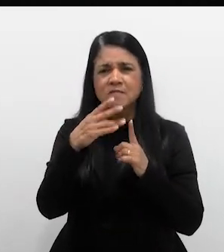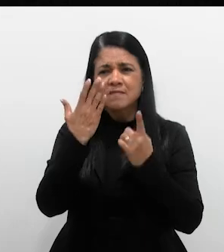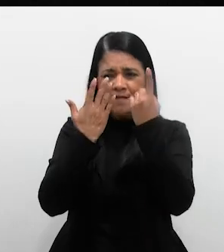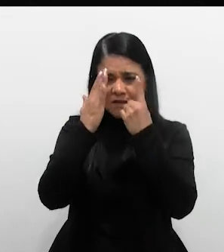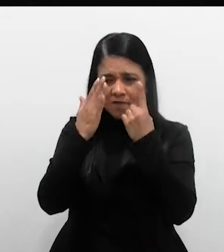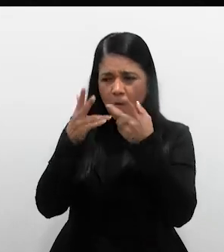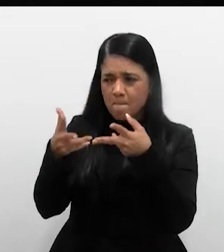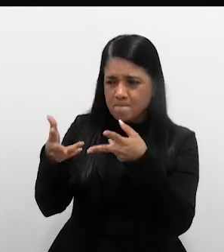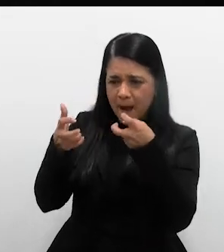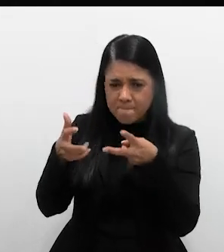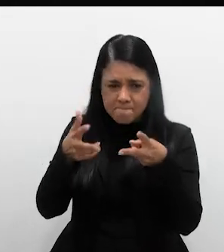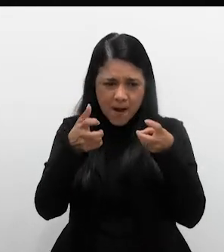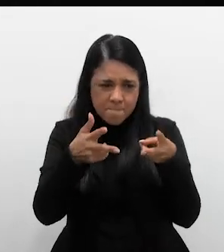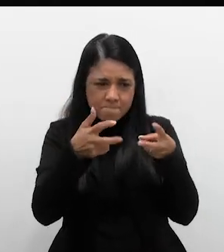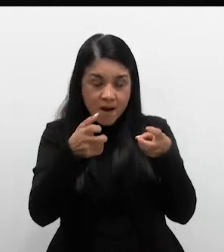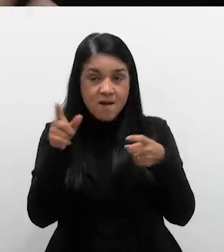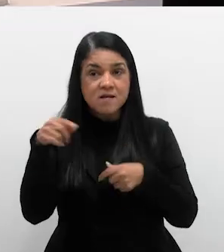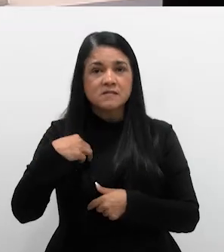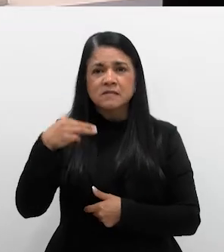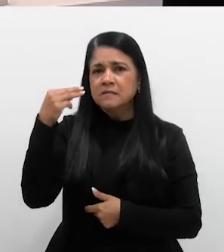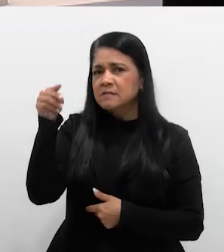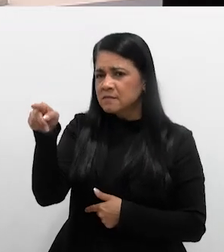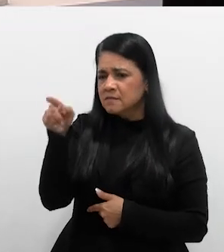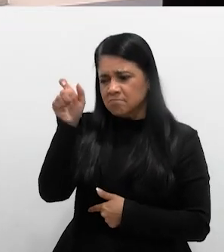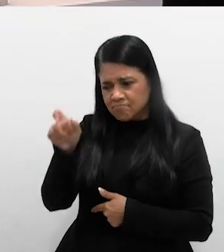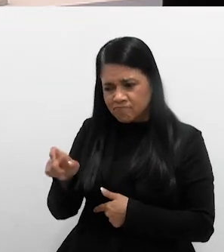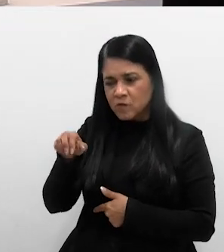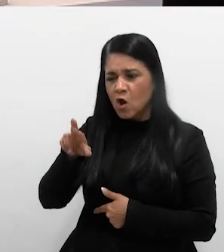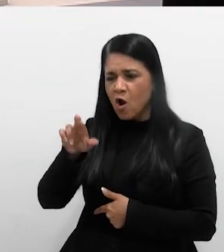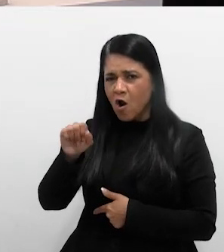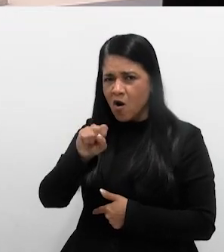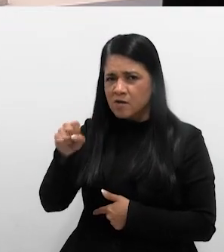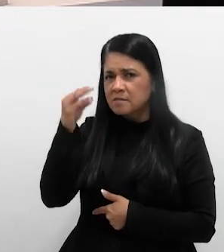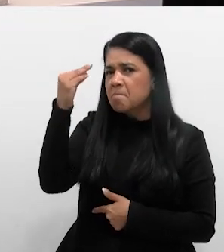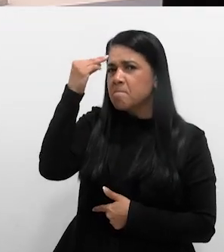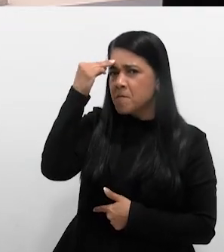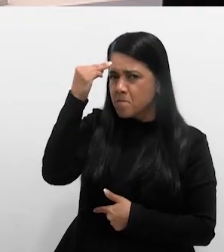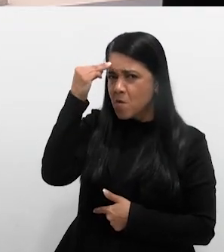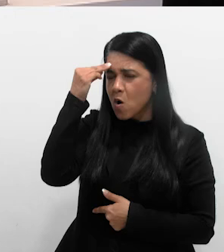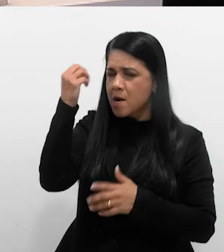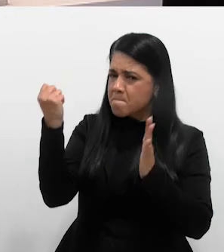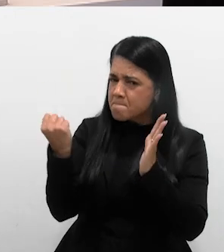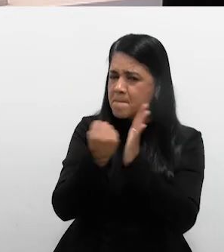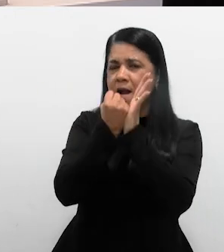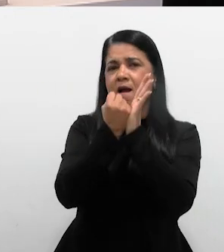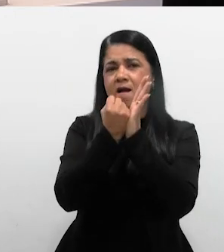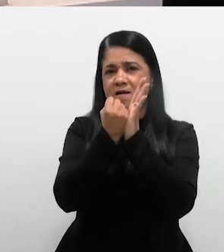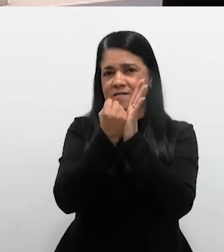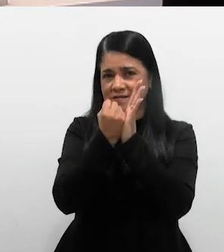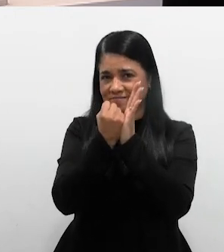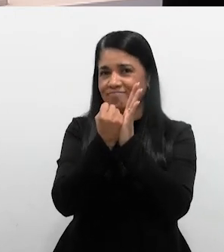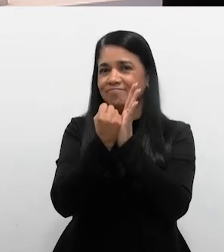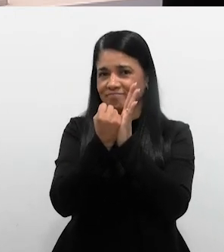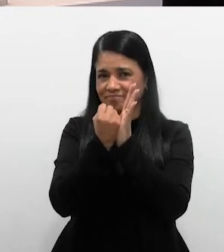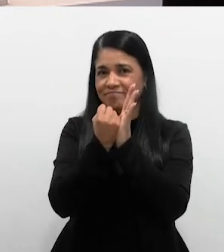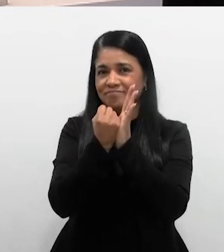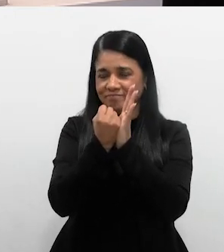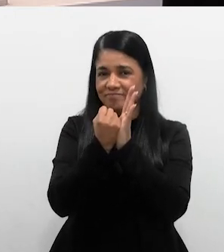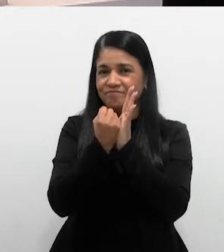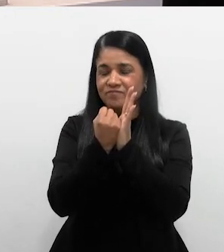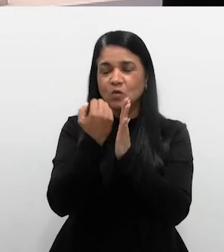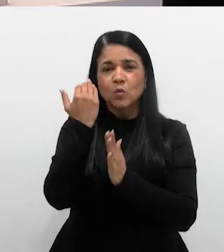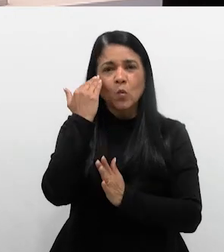de carnaval. Então, assim, essa mulher é uma memória muito forte para mim. Ela marca de uma maneira muito